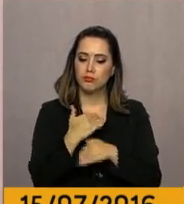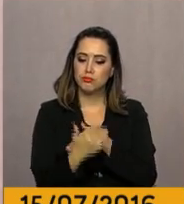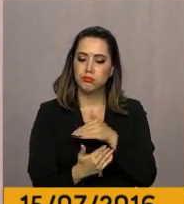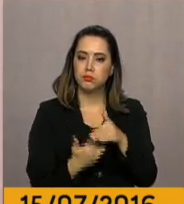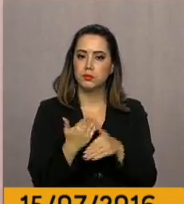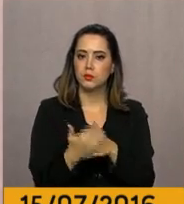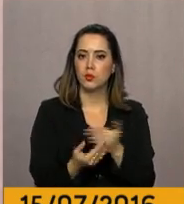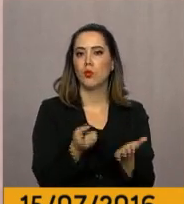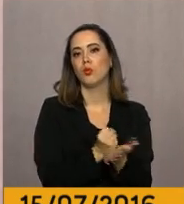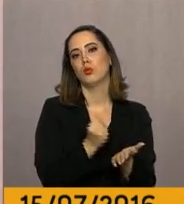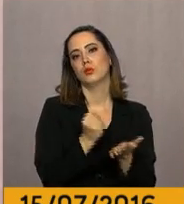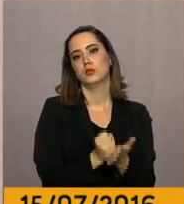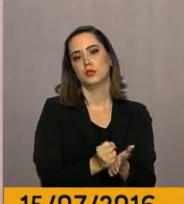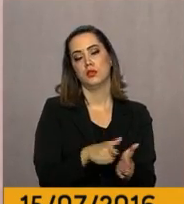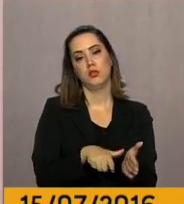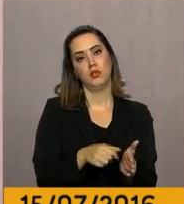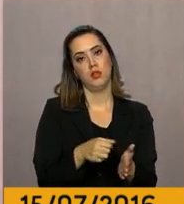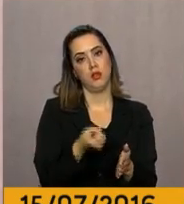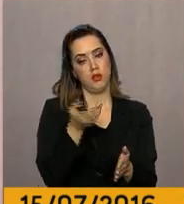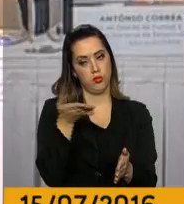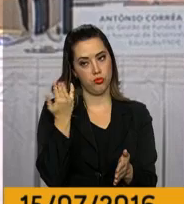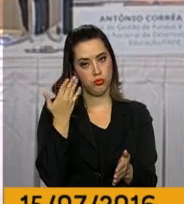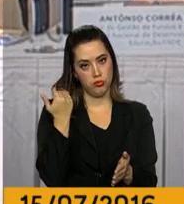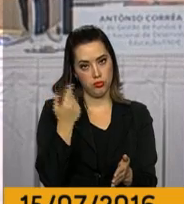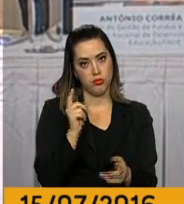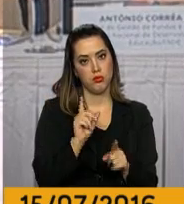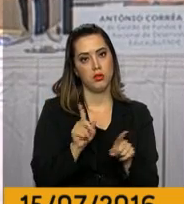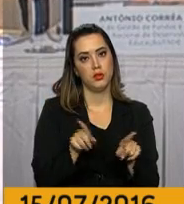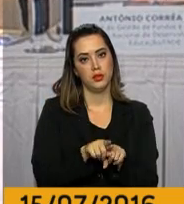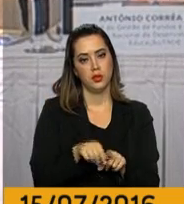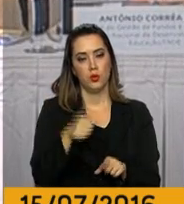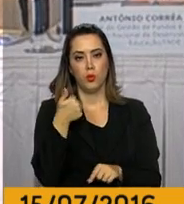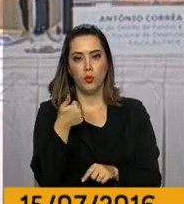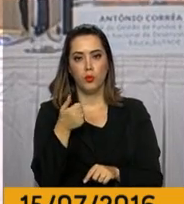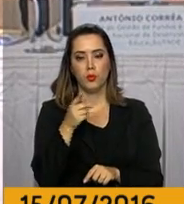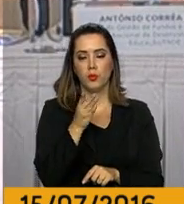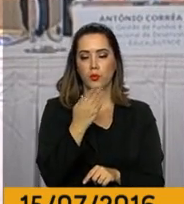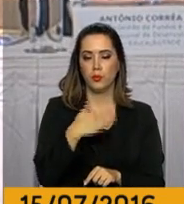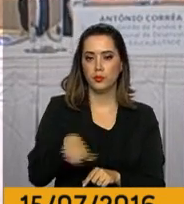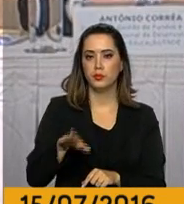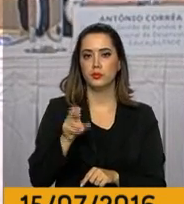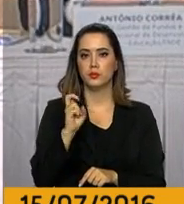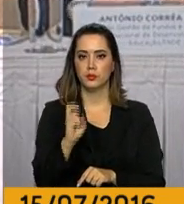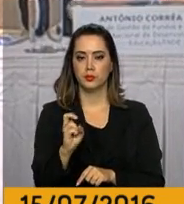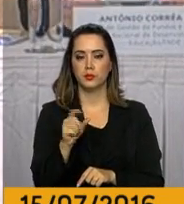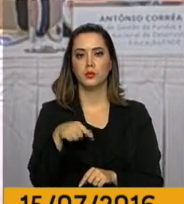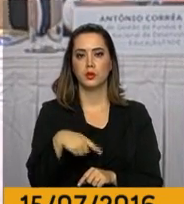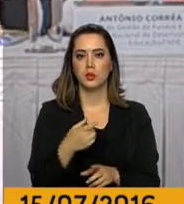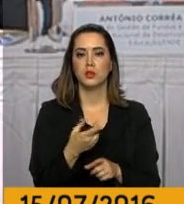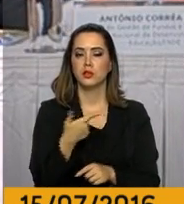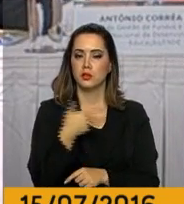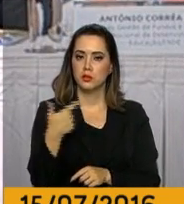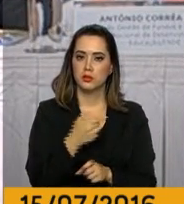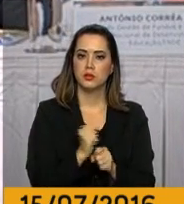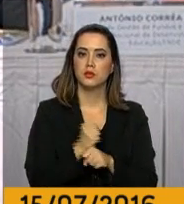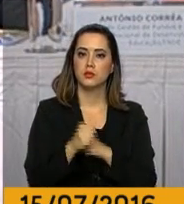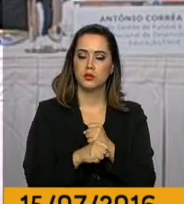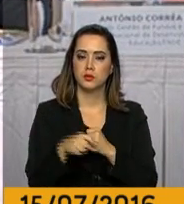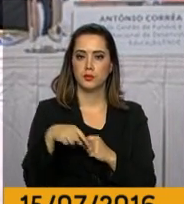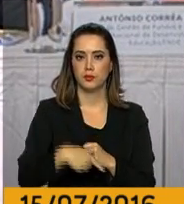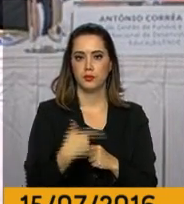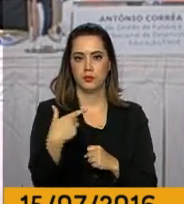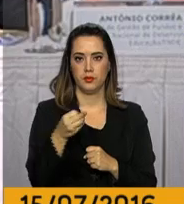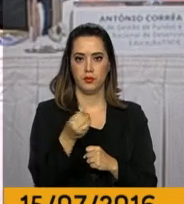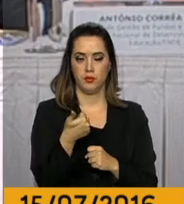dos contratos antigos, num total de 1,5 milhão para o início desse segundo semestre de